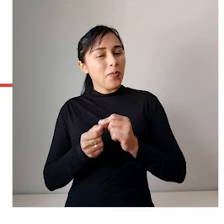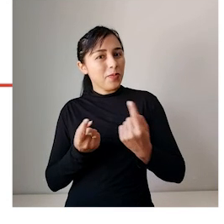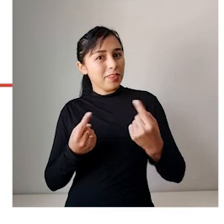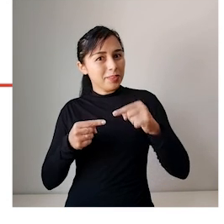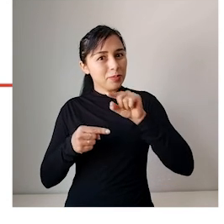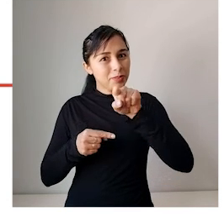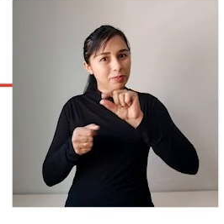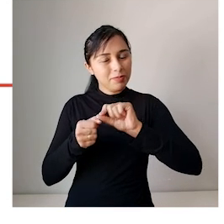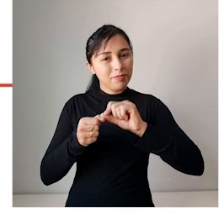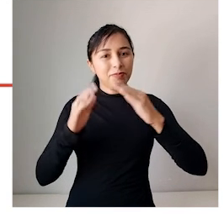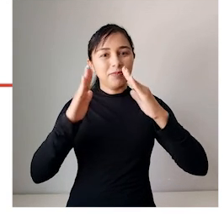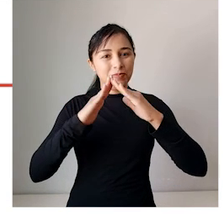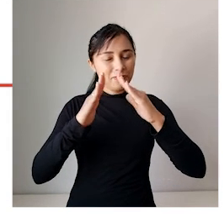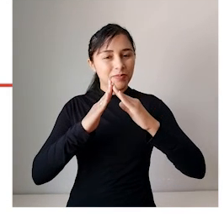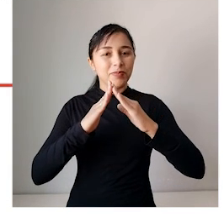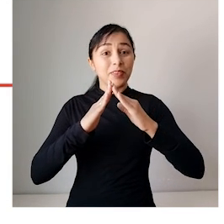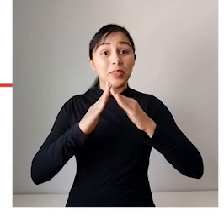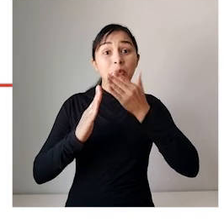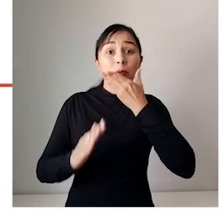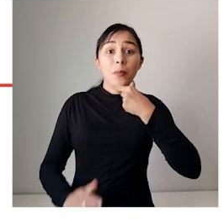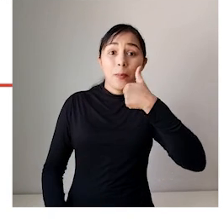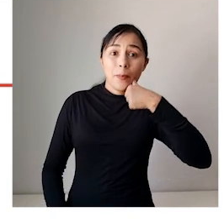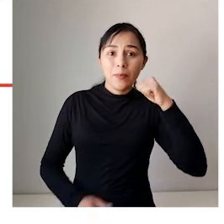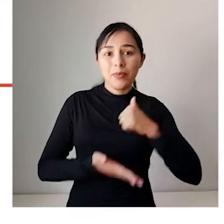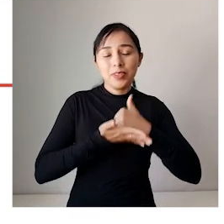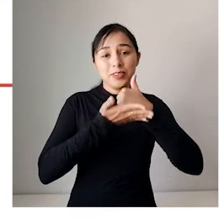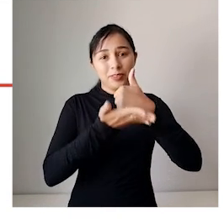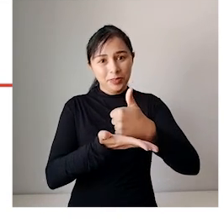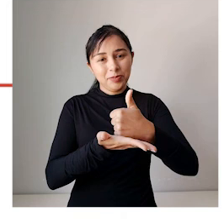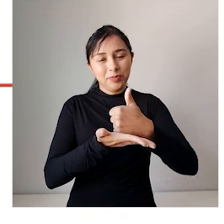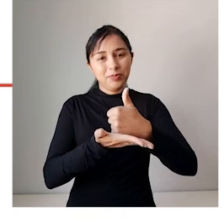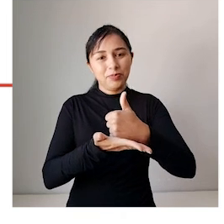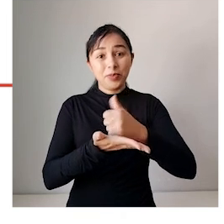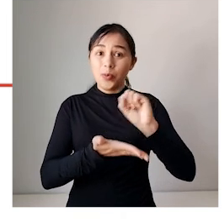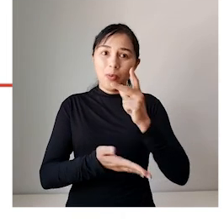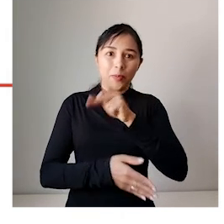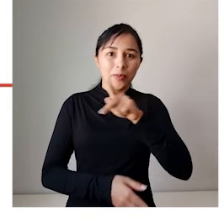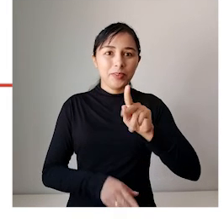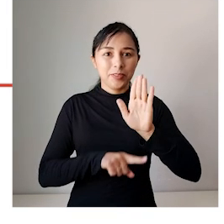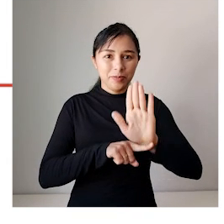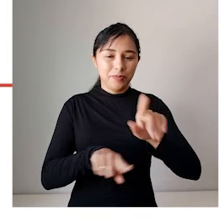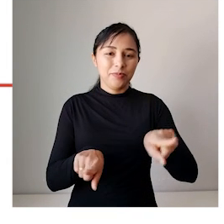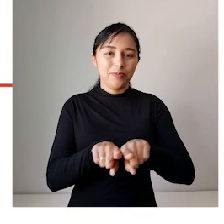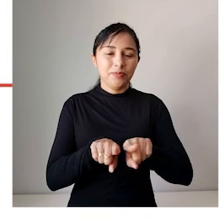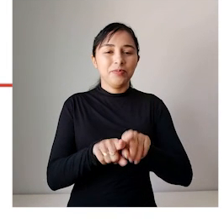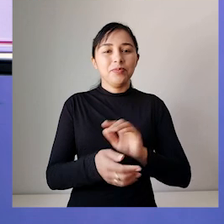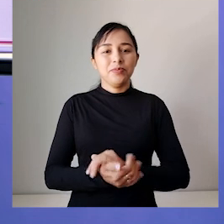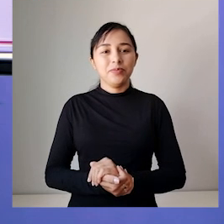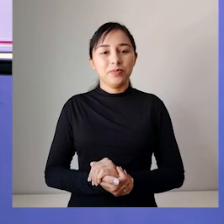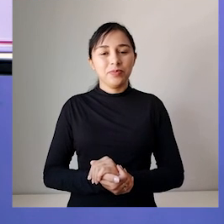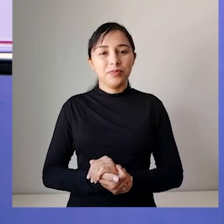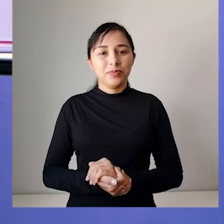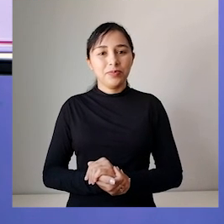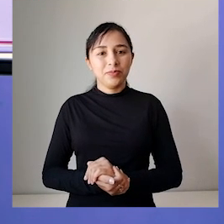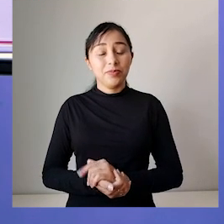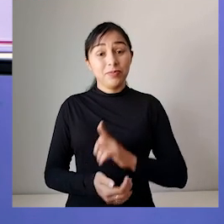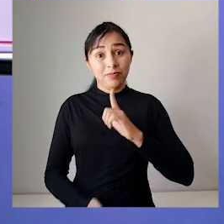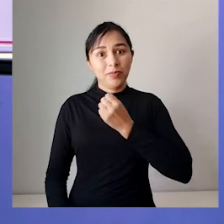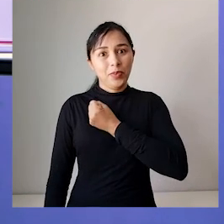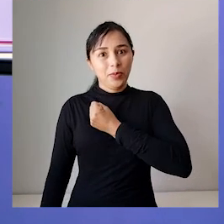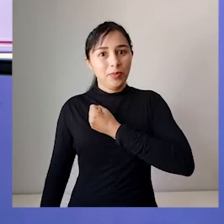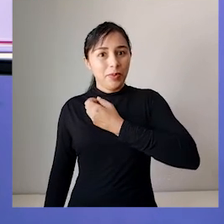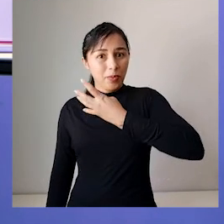fazer em casa com a ajuda dos pais ou com a ajuda dos professores de vocês. Vamos lá para esse desafio? Eu tenho aqui o